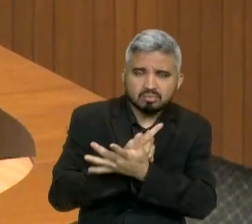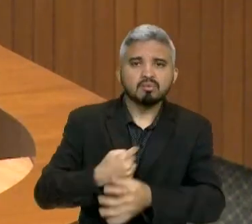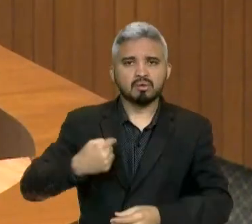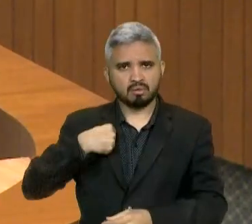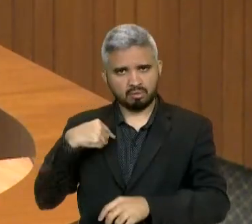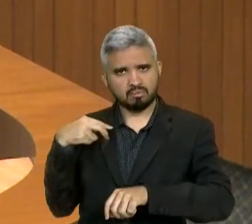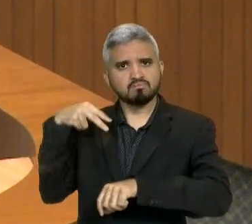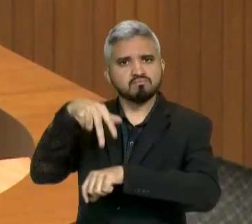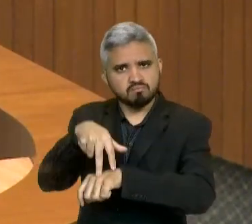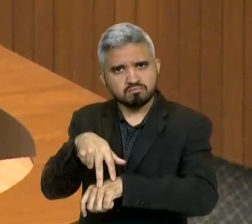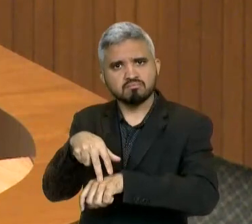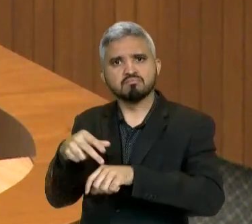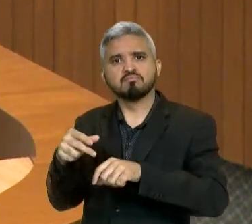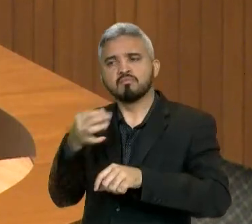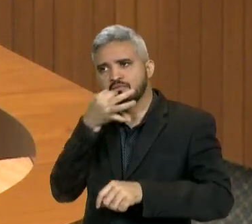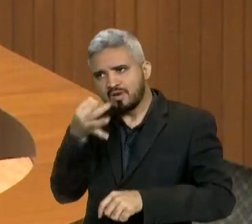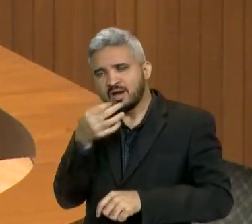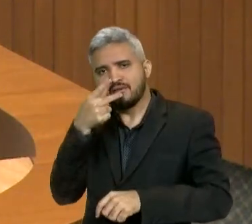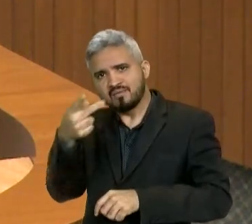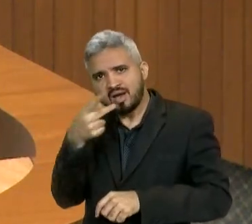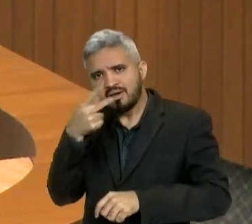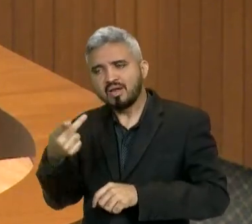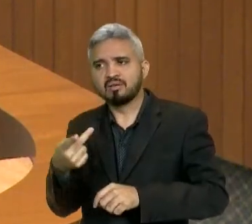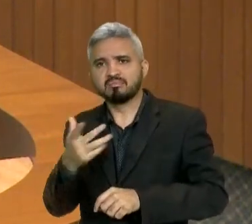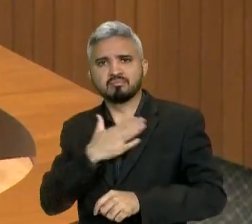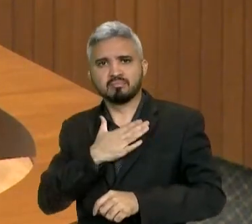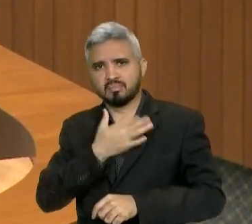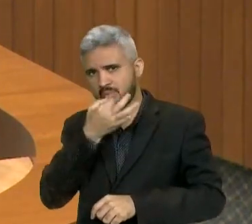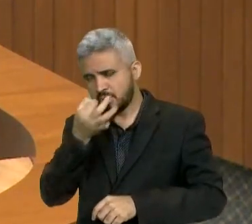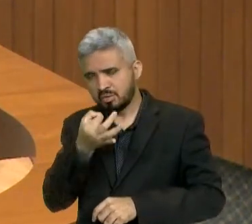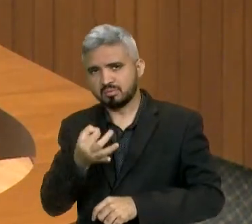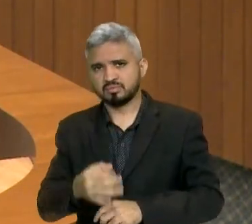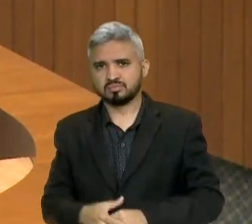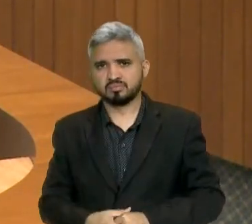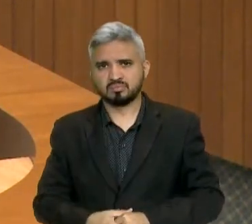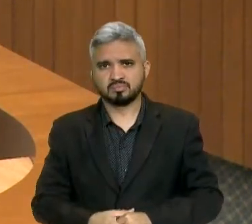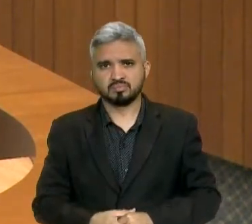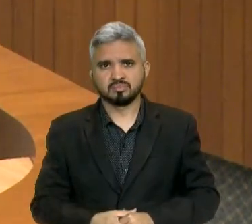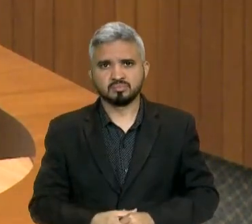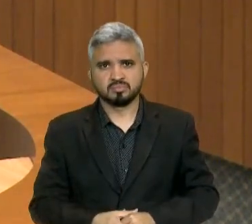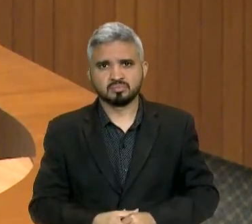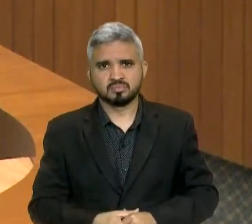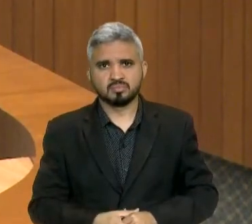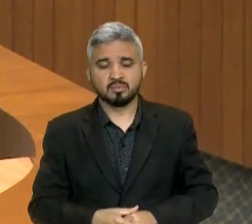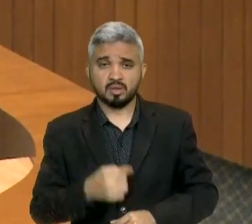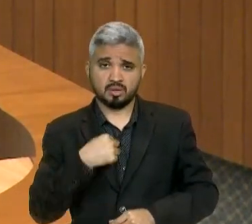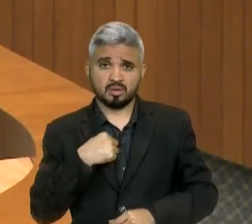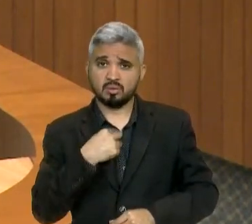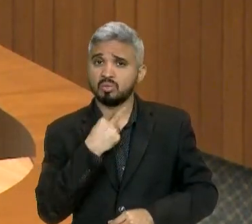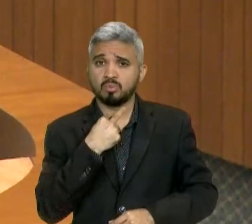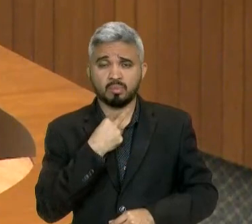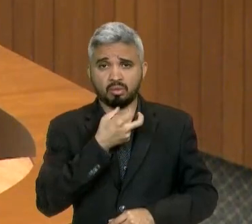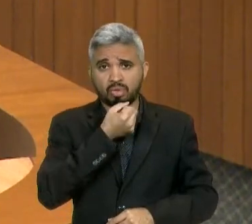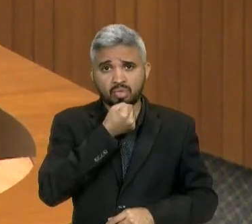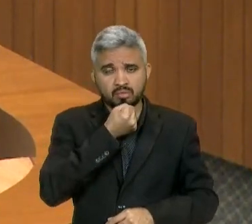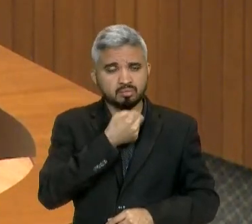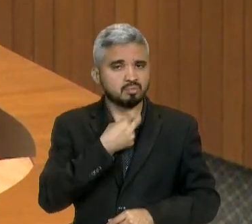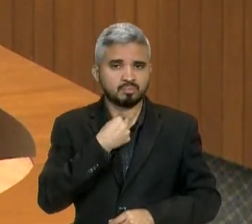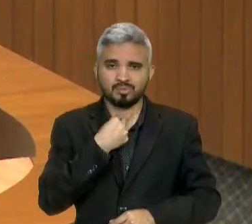determinado assunto. Claro, isso aqui jamais vou me sentir na obrigação de silenciar porque quer que